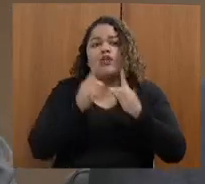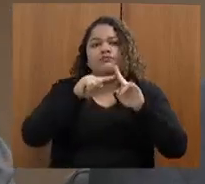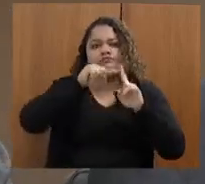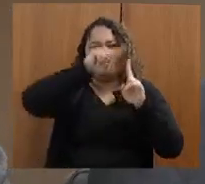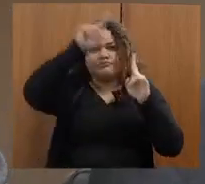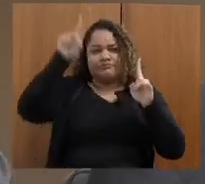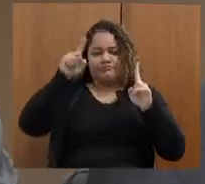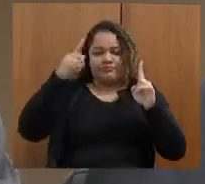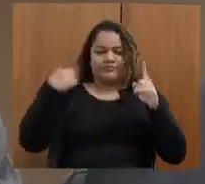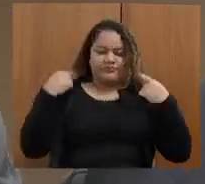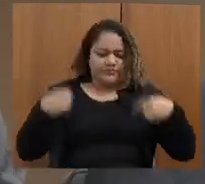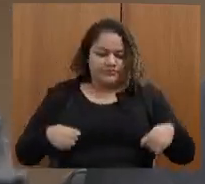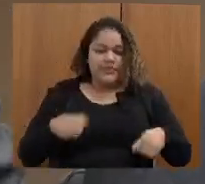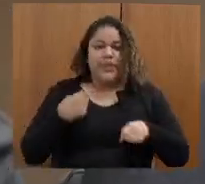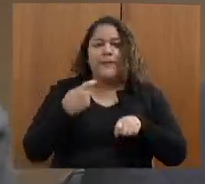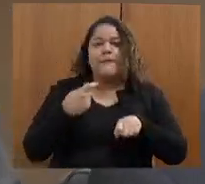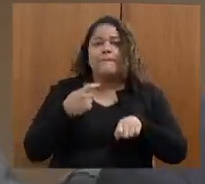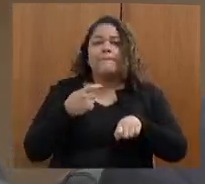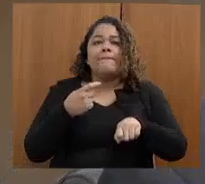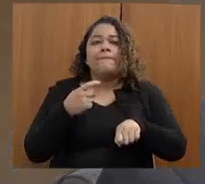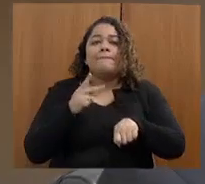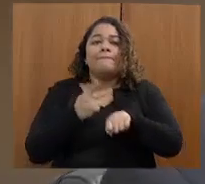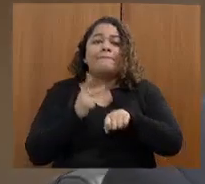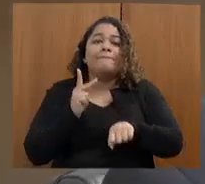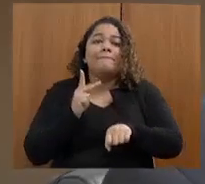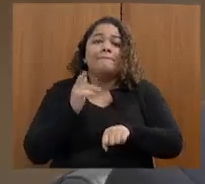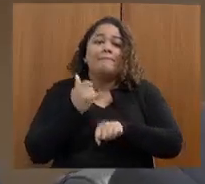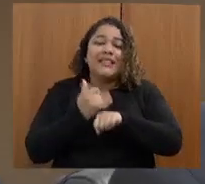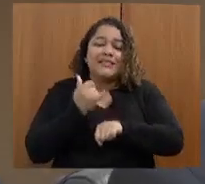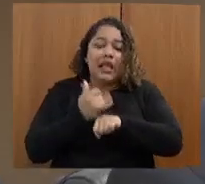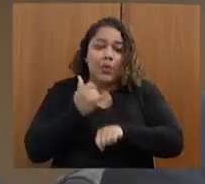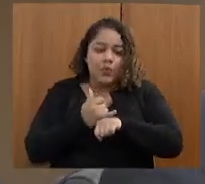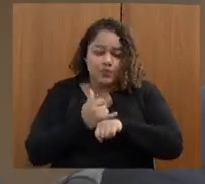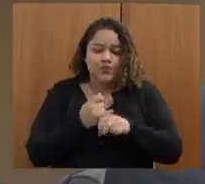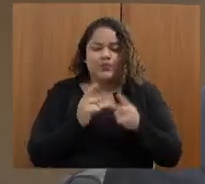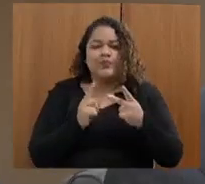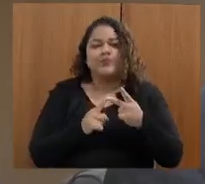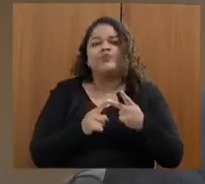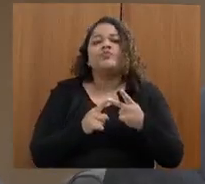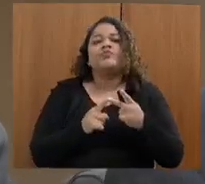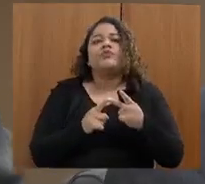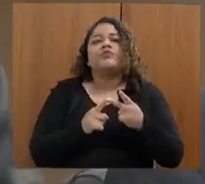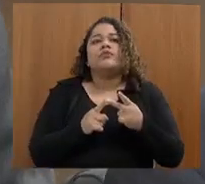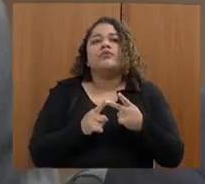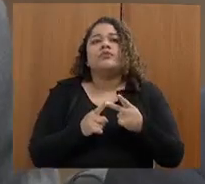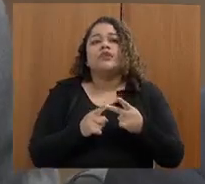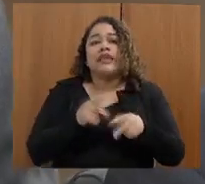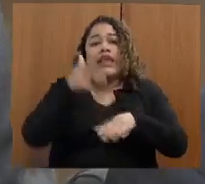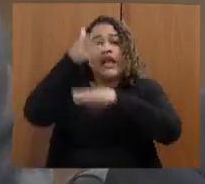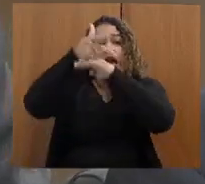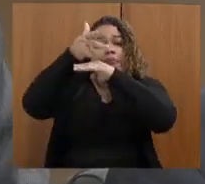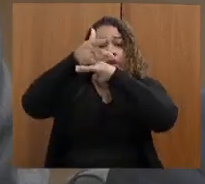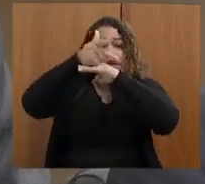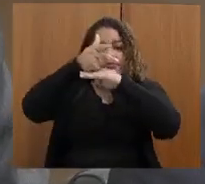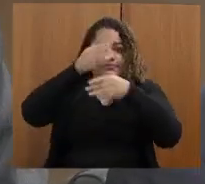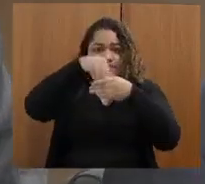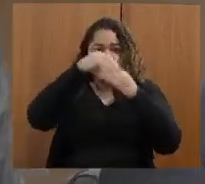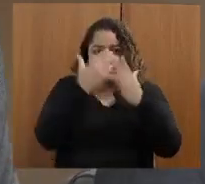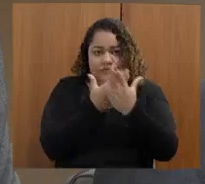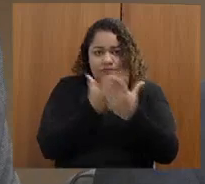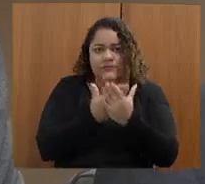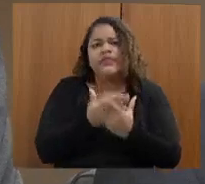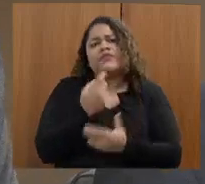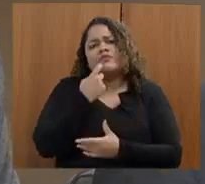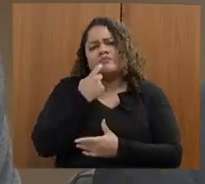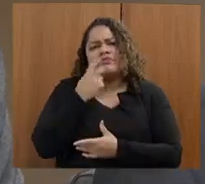que tem acontecido recentemente que resultou na morte de inocentes no Brasil no ambiente escolar e por mais que o governo Zema